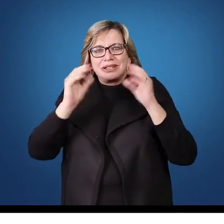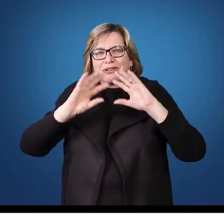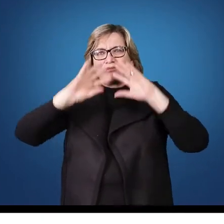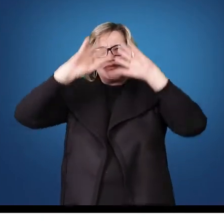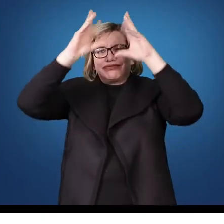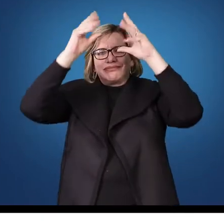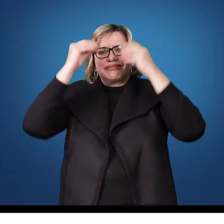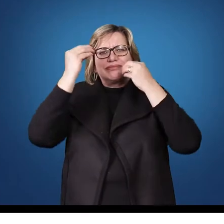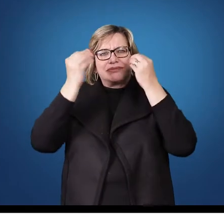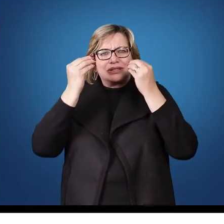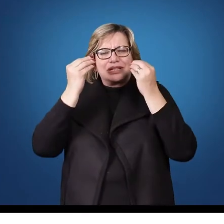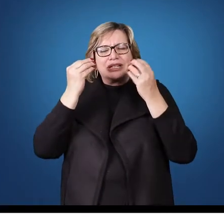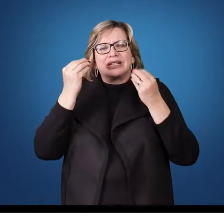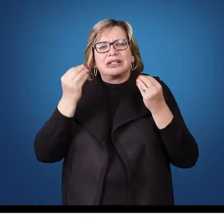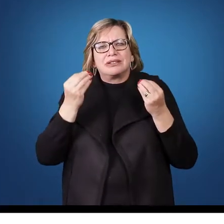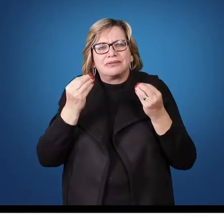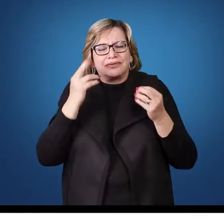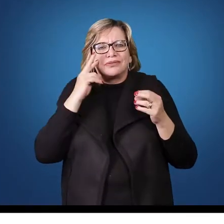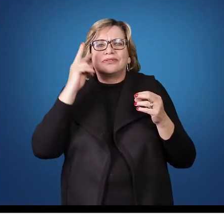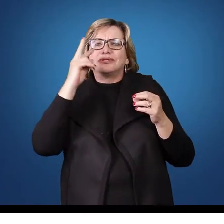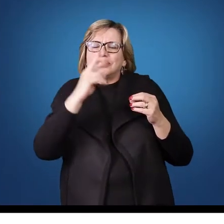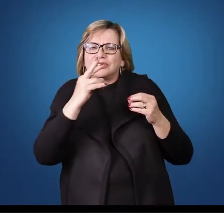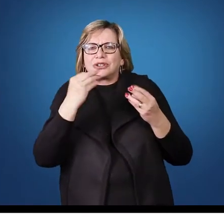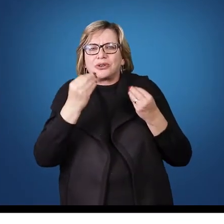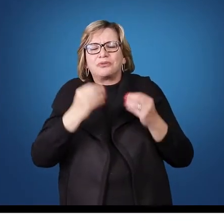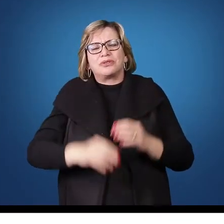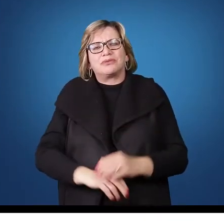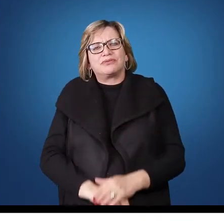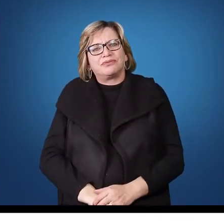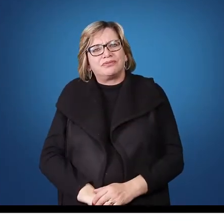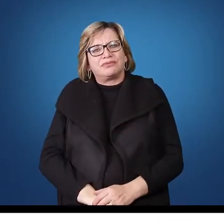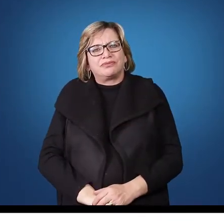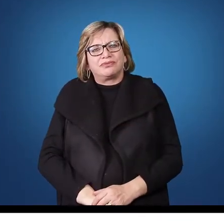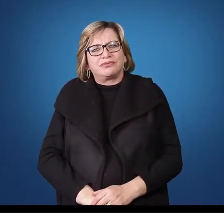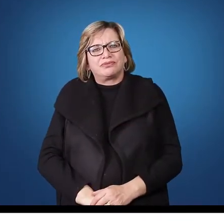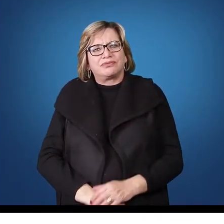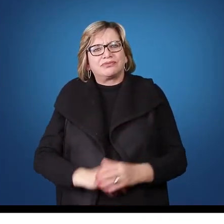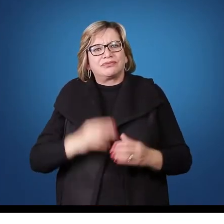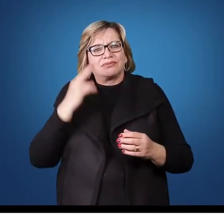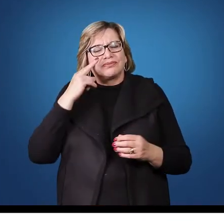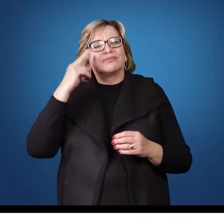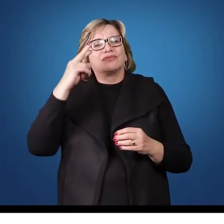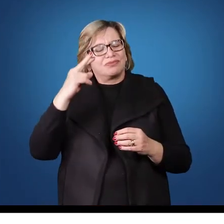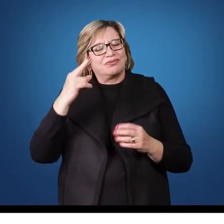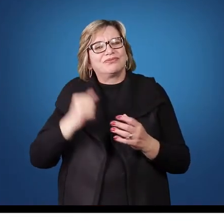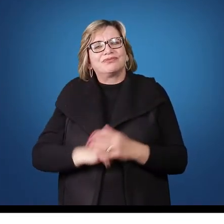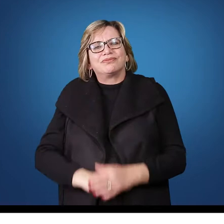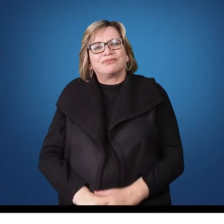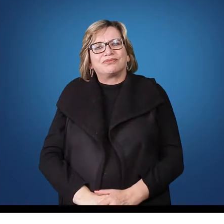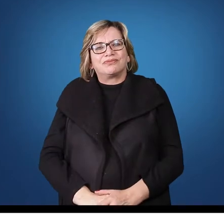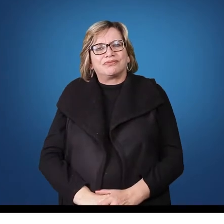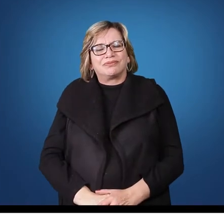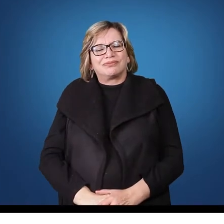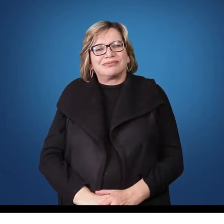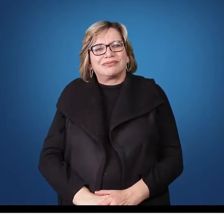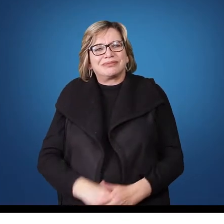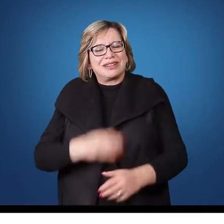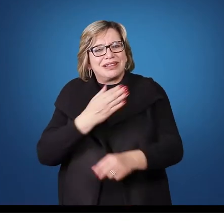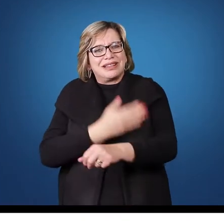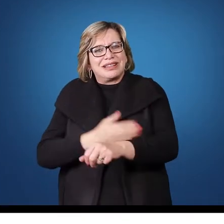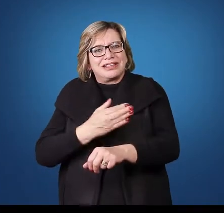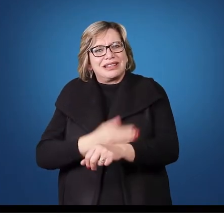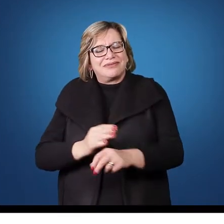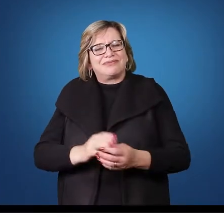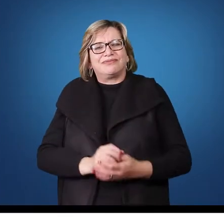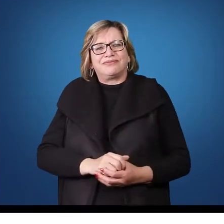cima da cabeça com os dedos. Então vamos lá. Segura. Isso. Joga para o outro lado. Isso. Vai lá. Posiciona.